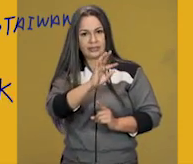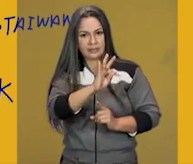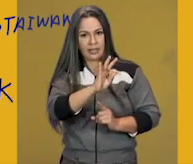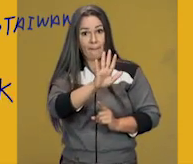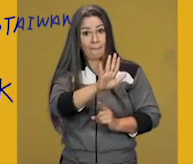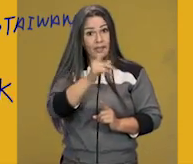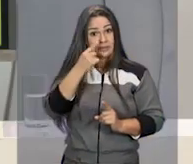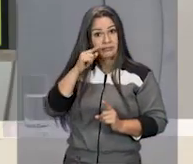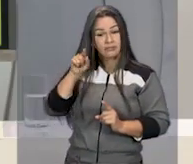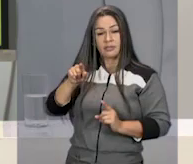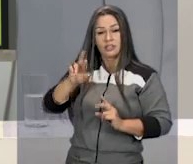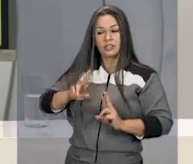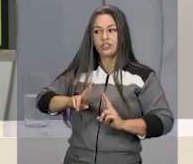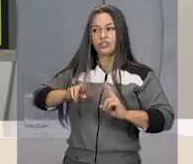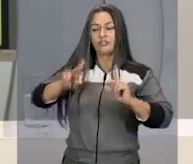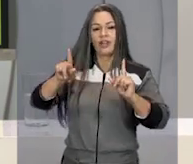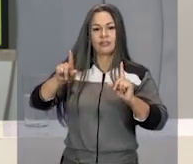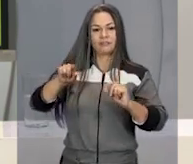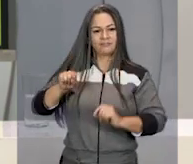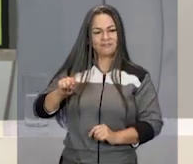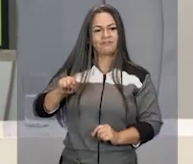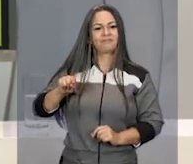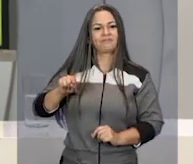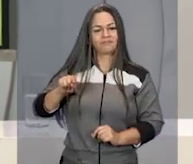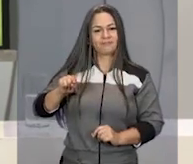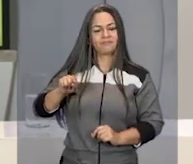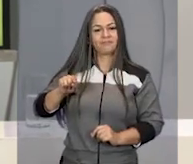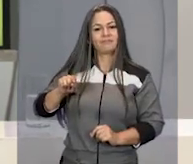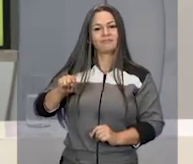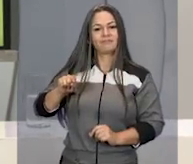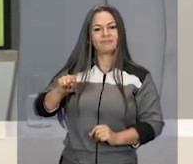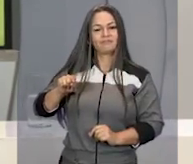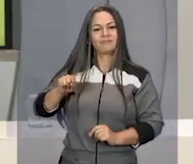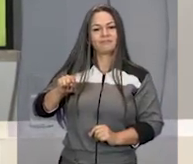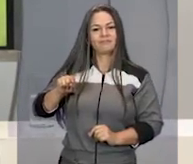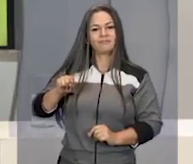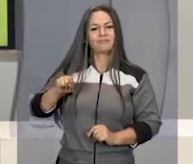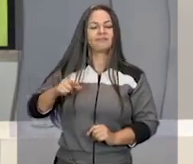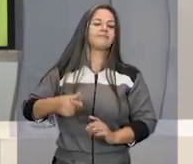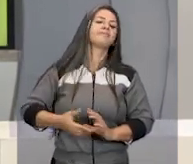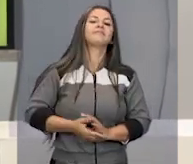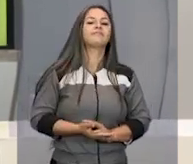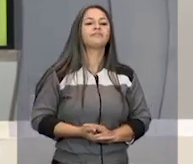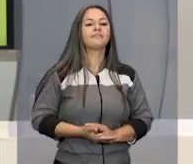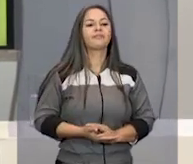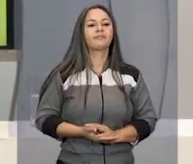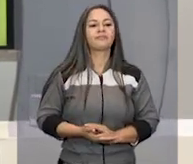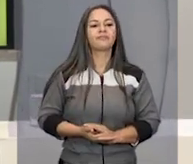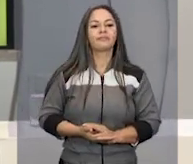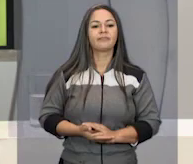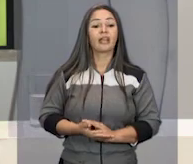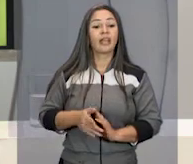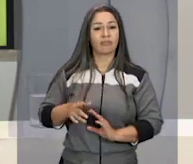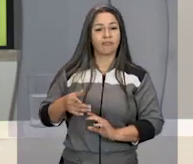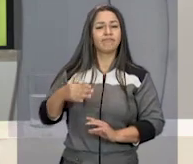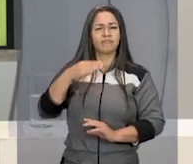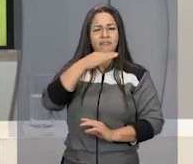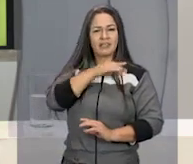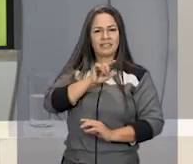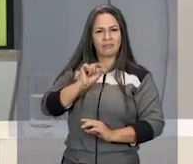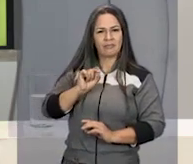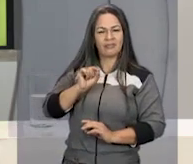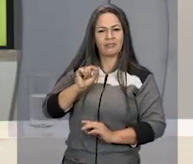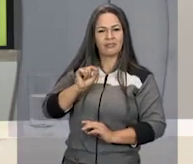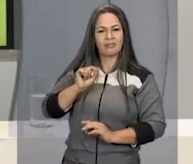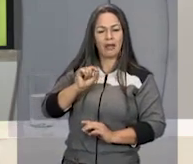foi colônia da Inglaterra durante muito tempo e também desenvolveu o sistema capitalista. Devido a essa população gigantesca